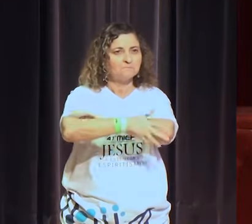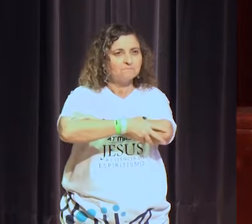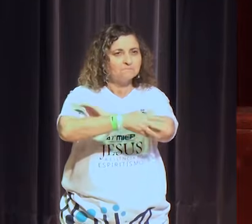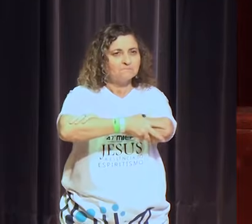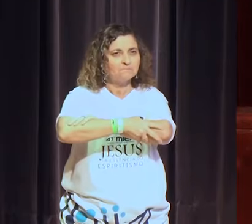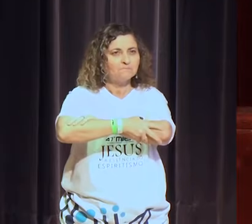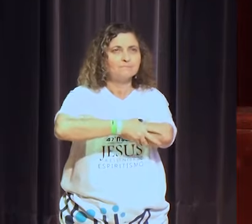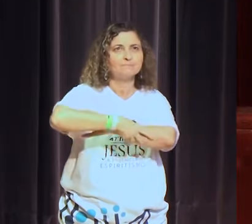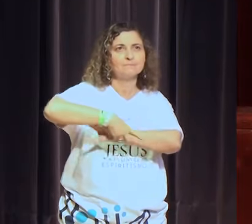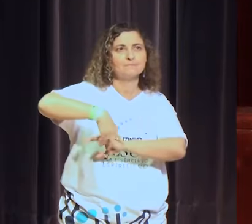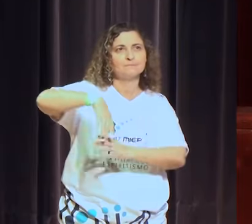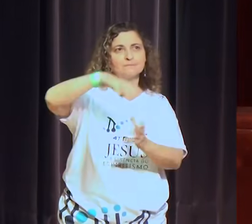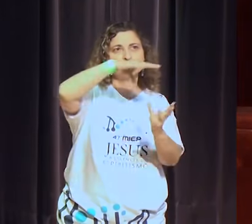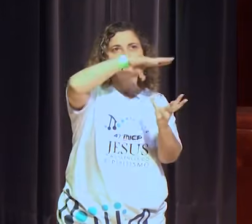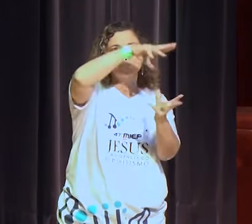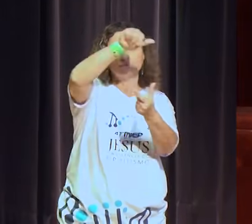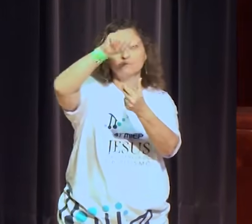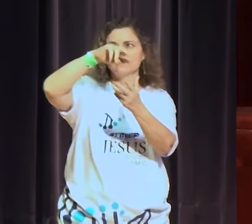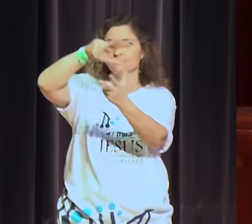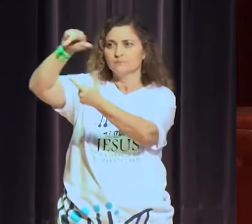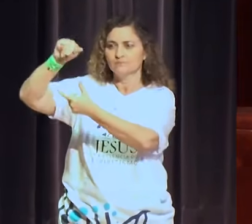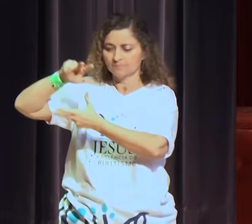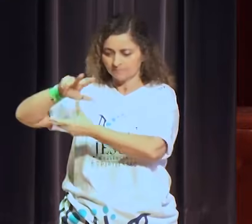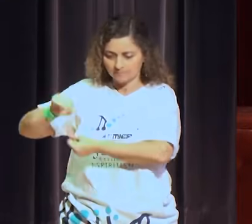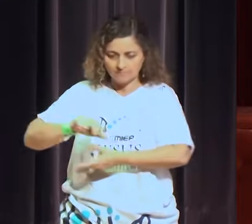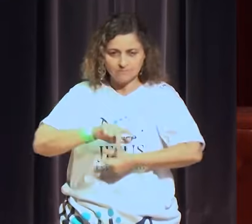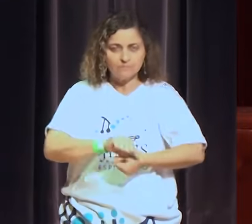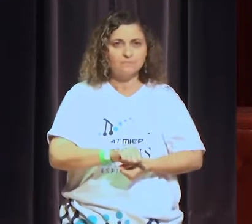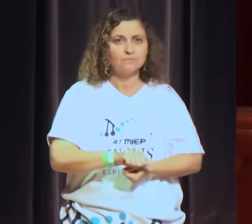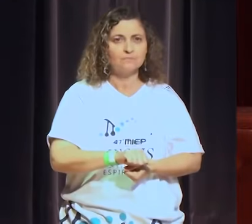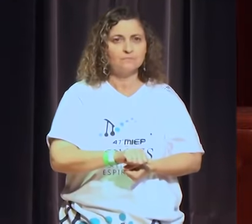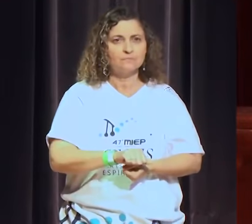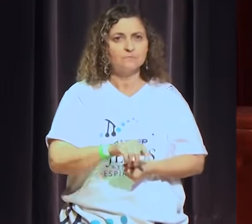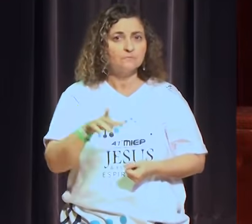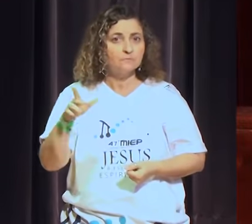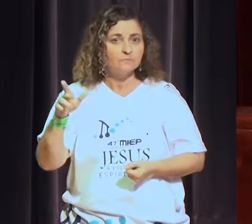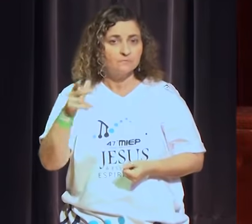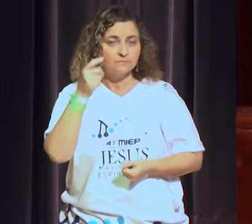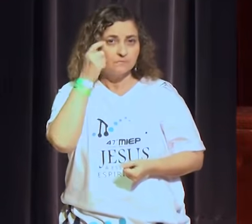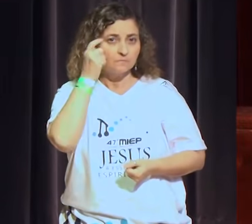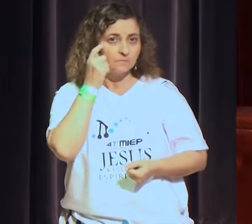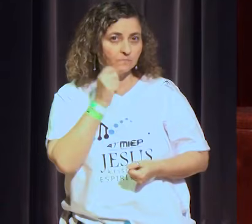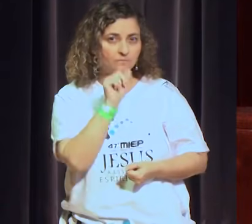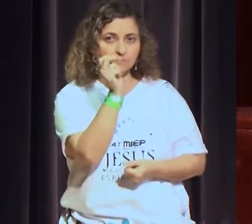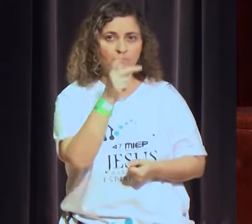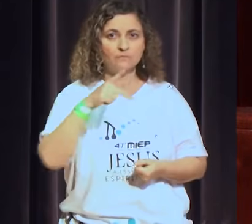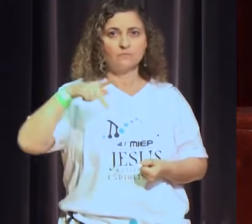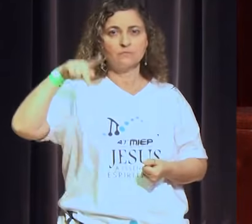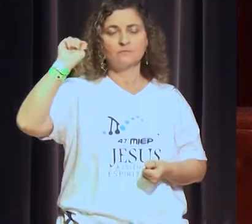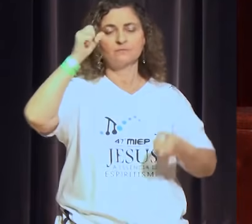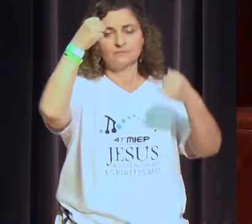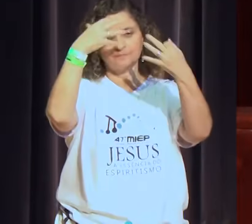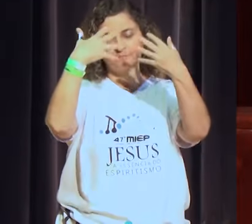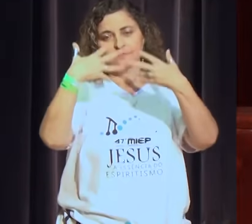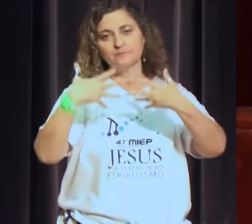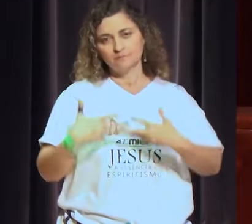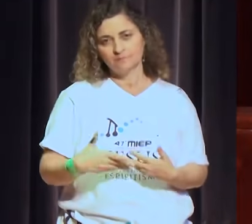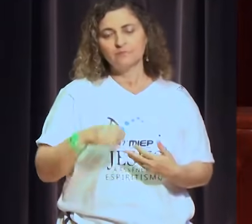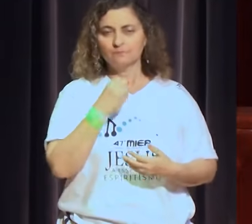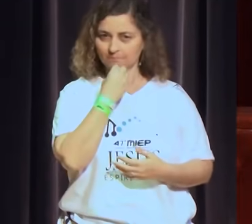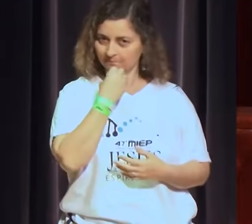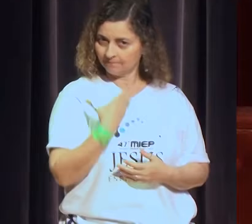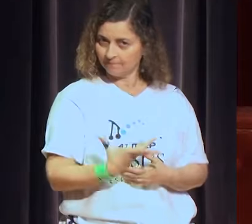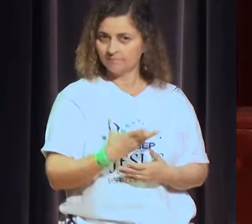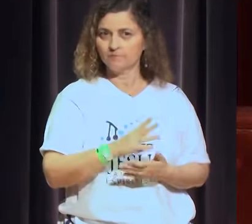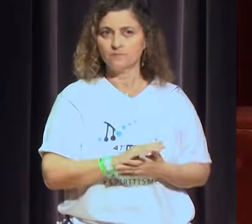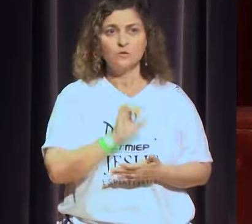Solidariedade entre os mundos habitados. Kardec fez questão de pontuar muito bem isso. Ele não